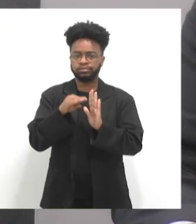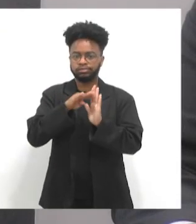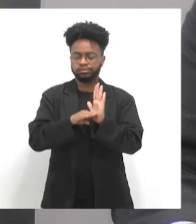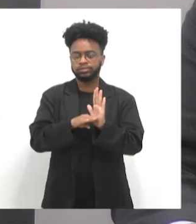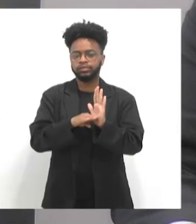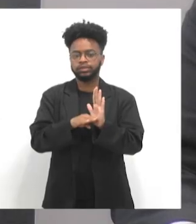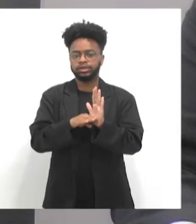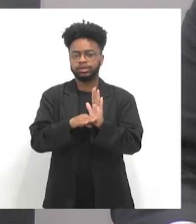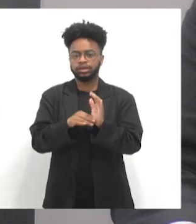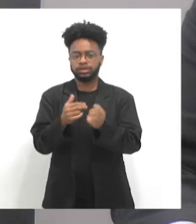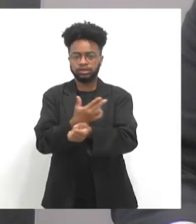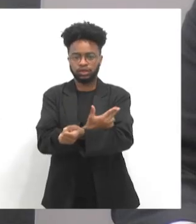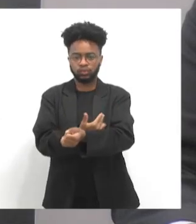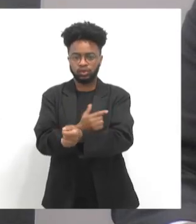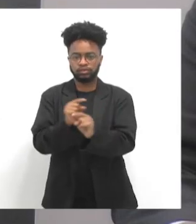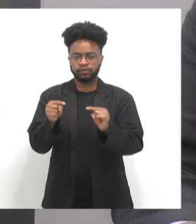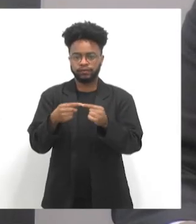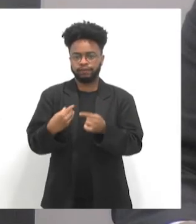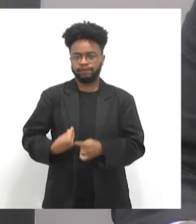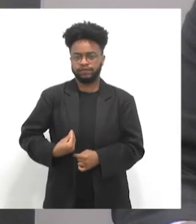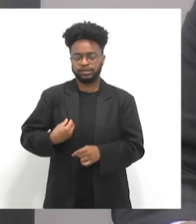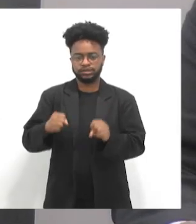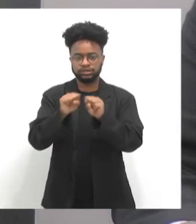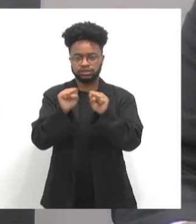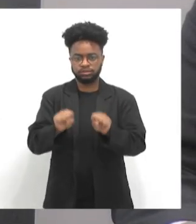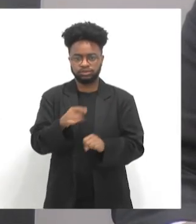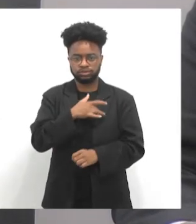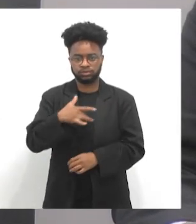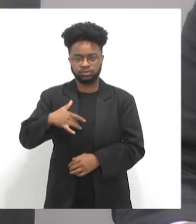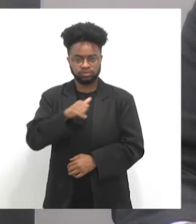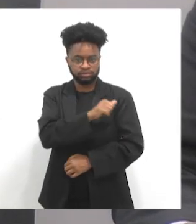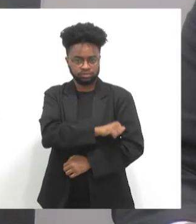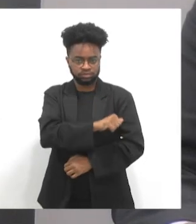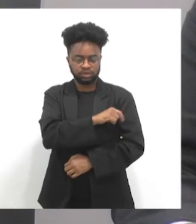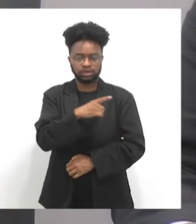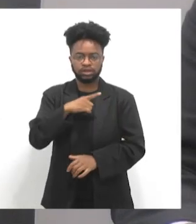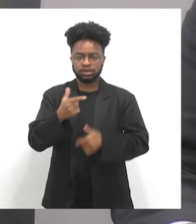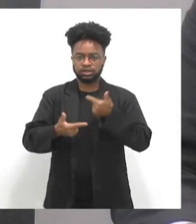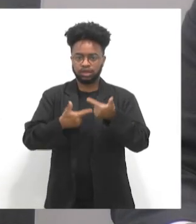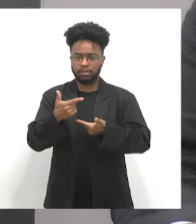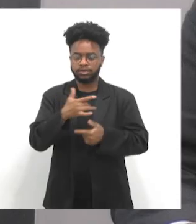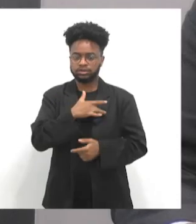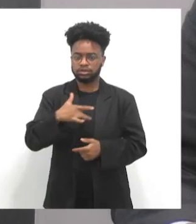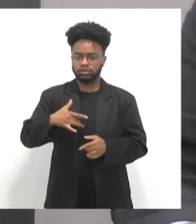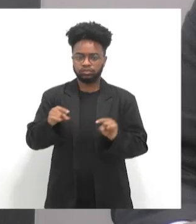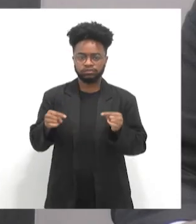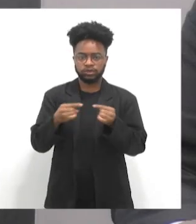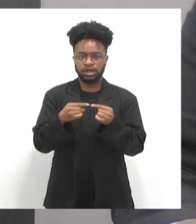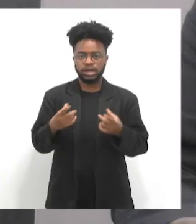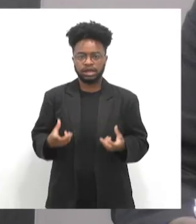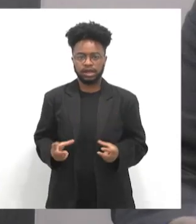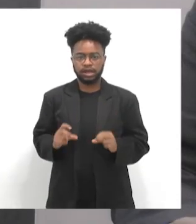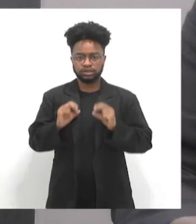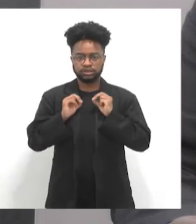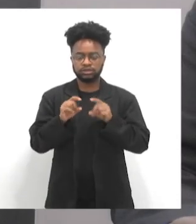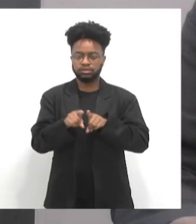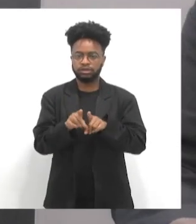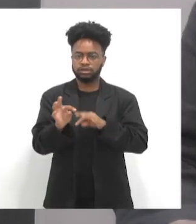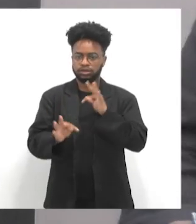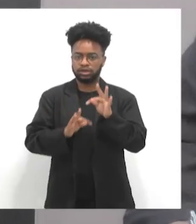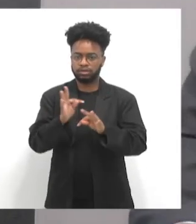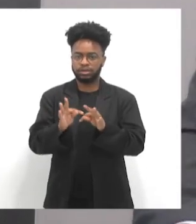Tatuando pela Vida no Sistema de Saúde do Estado do Rio de Janeiro, que possuam serviços de saúde relacionados ao câncer e ao tratamento de